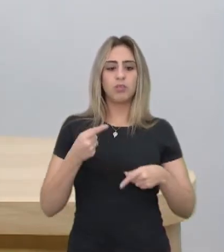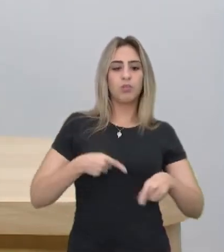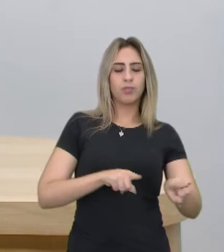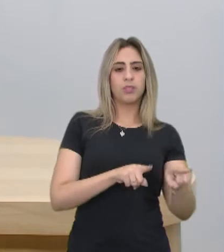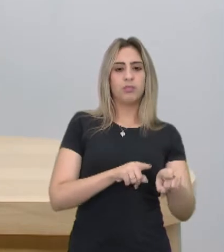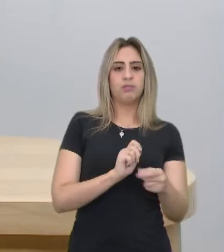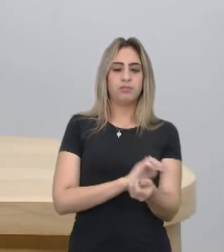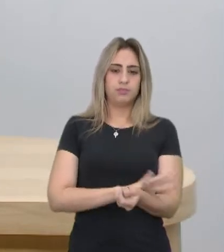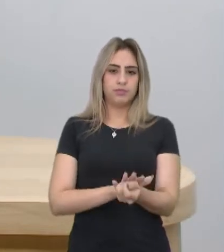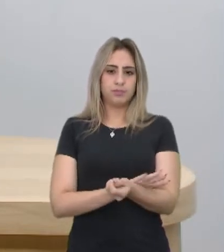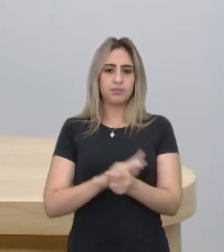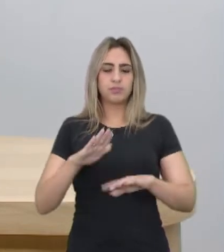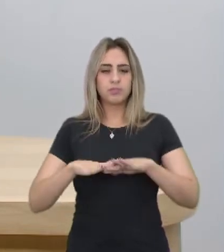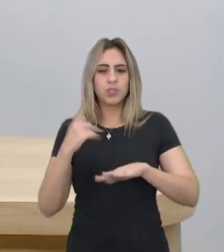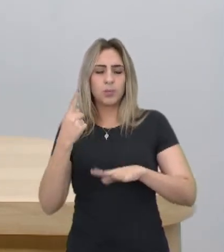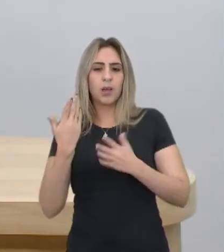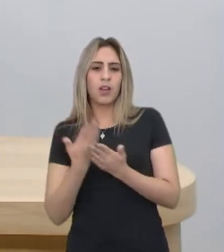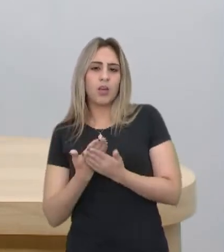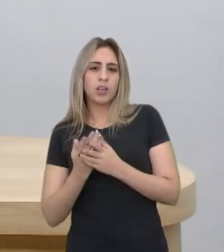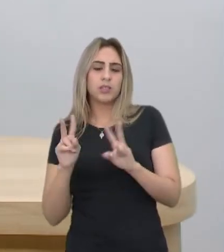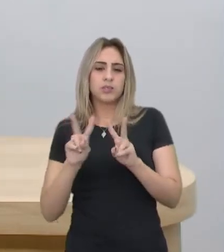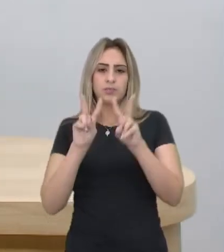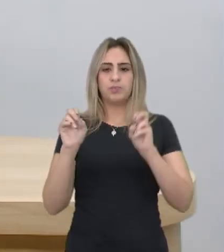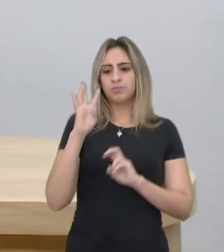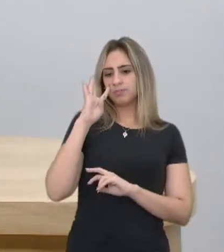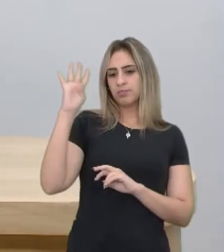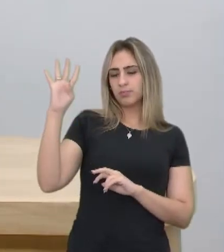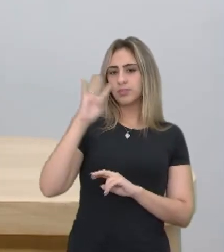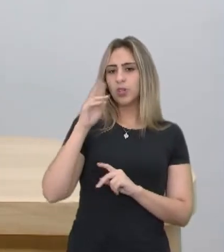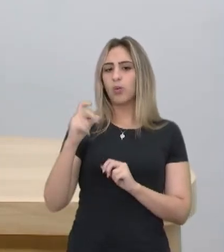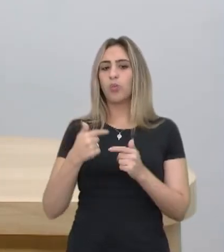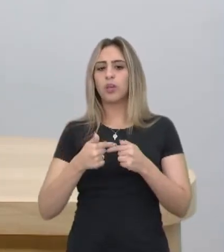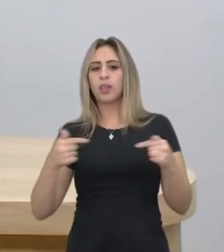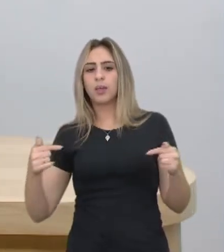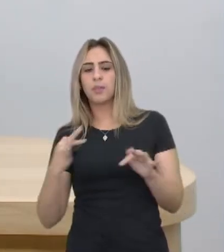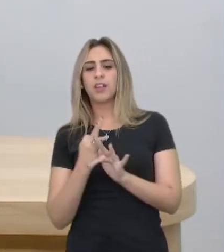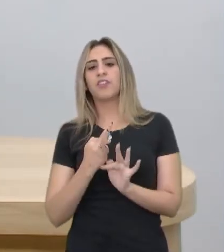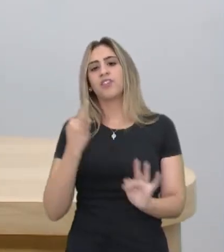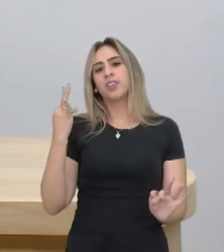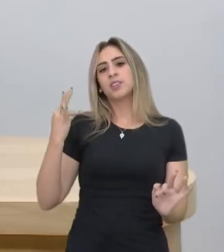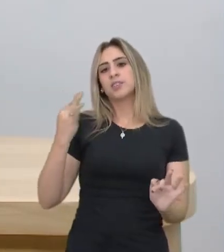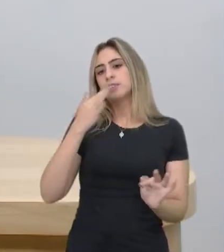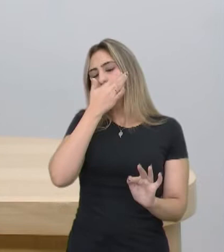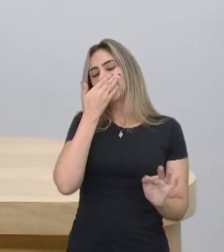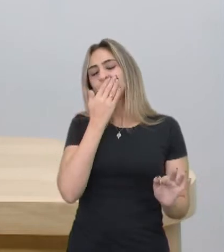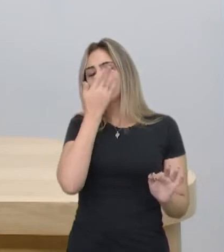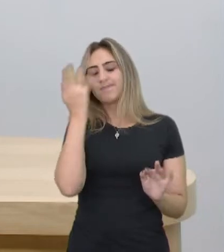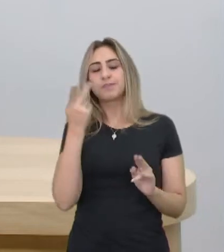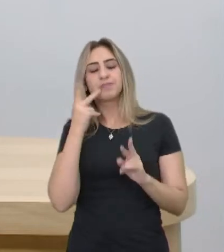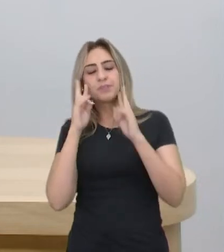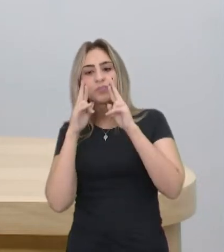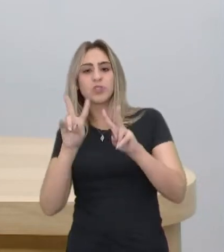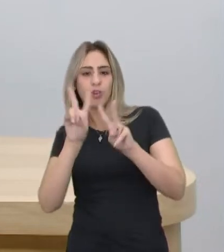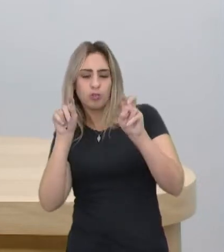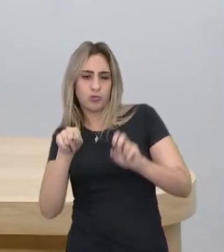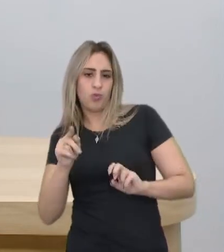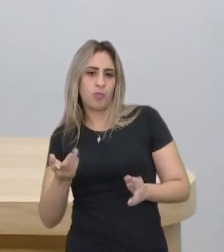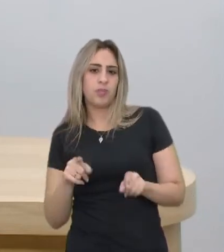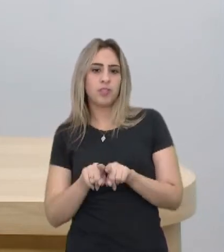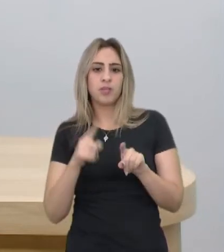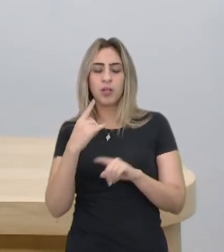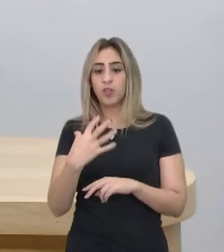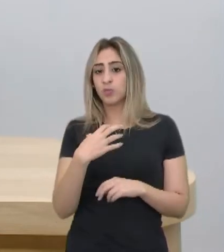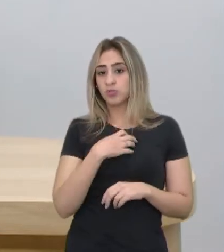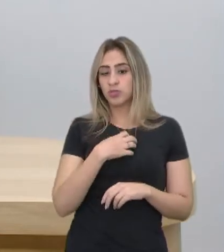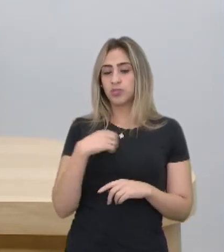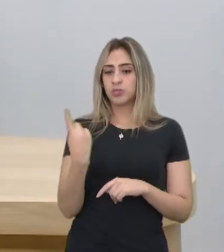de matemática ou mesmo uma aula de química, de física, tal, falando a respeito disso. Então é uma forma da